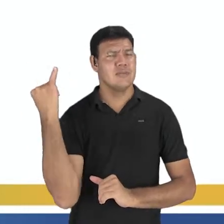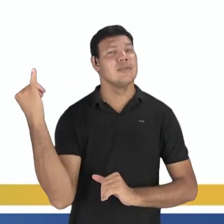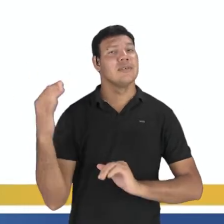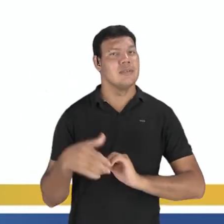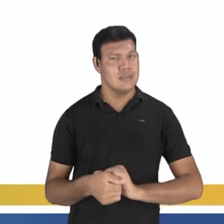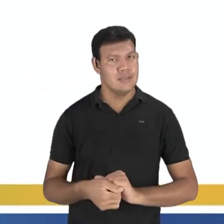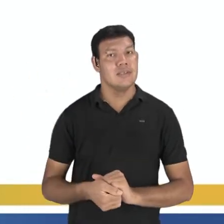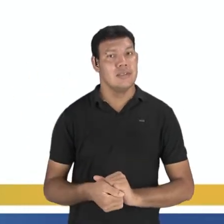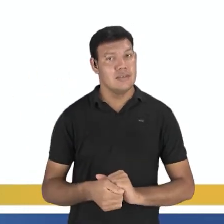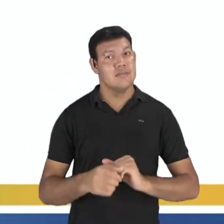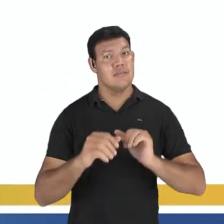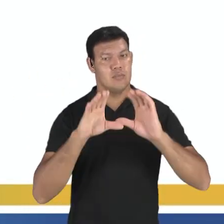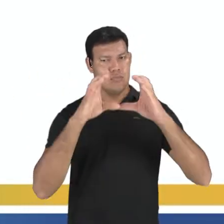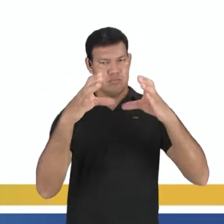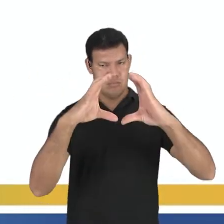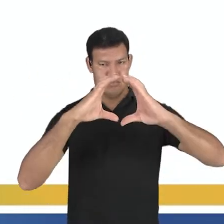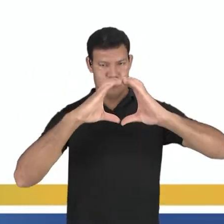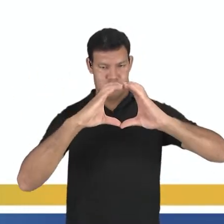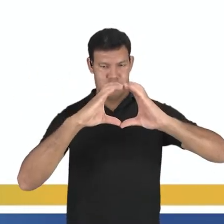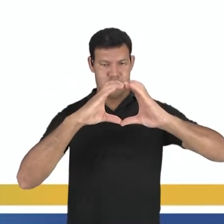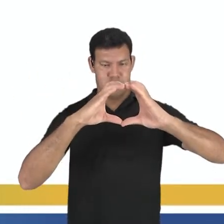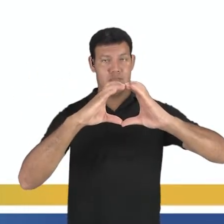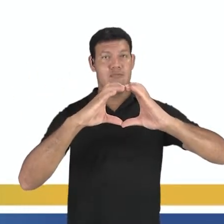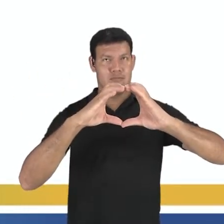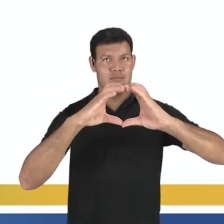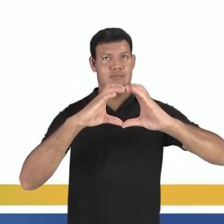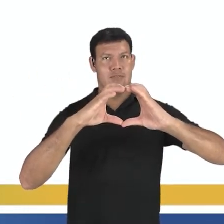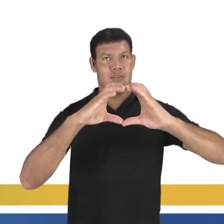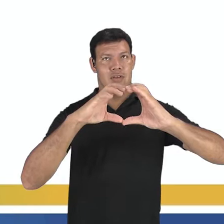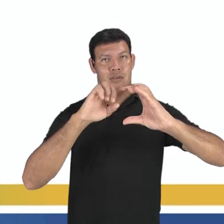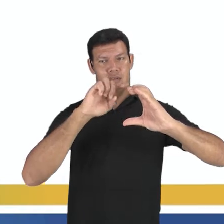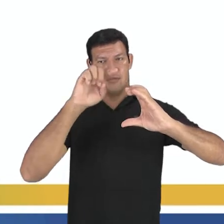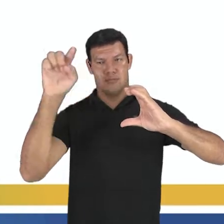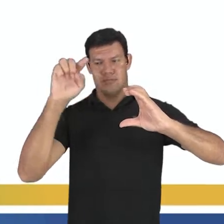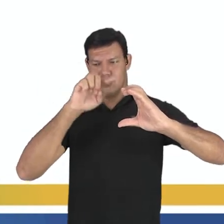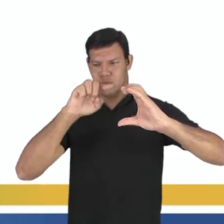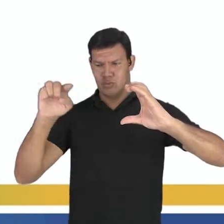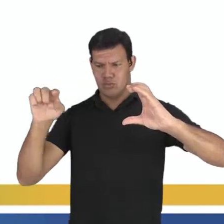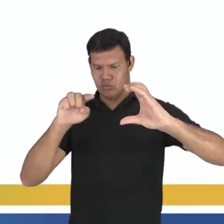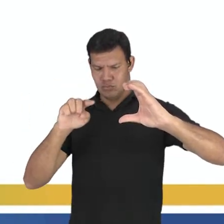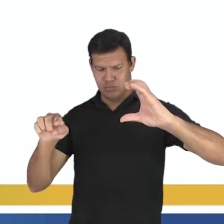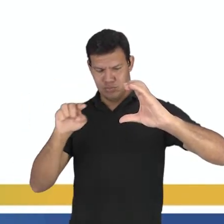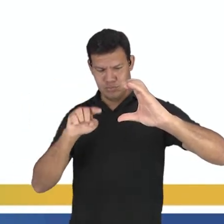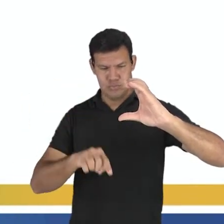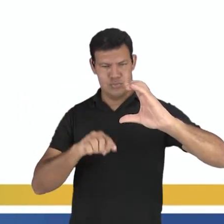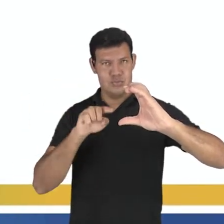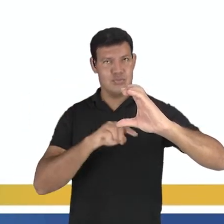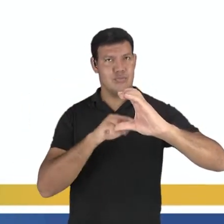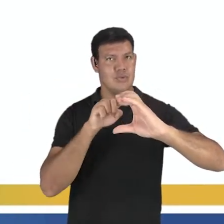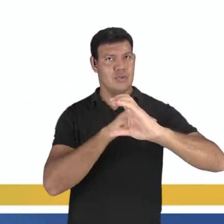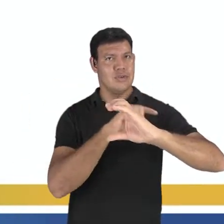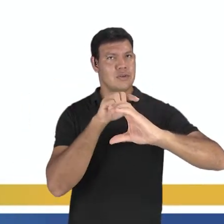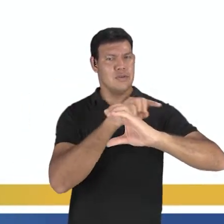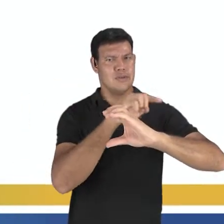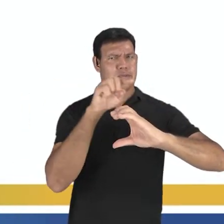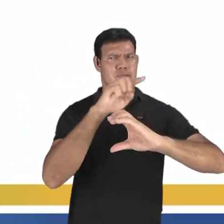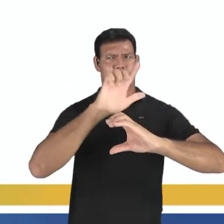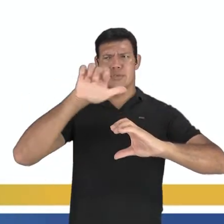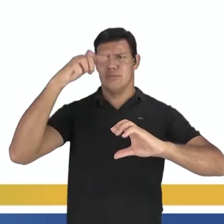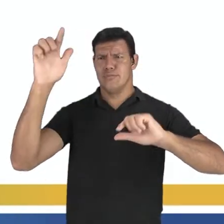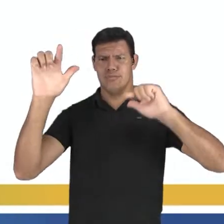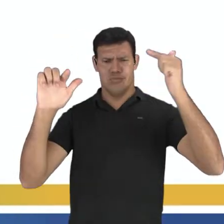temos. E que a partir dela, nós temos o quê? Temos informações que nós chamamos de